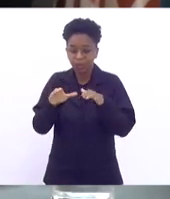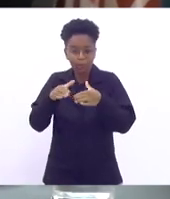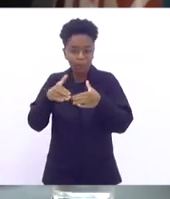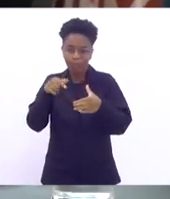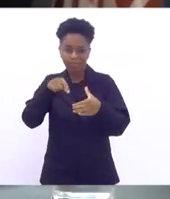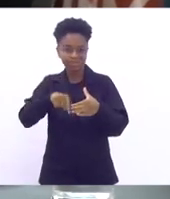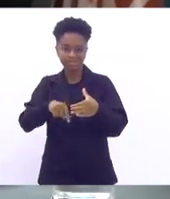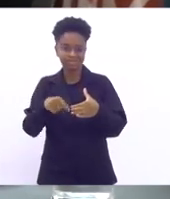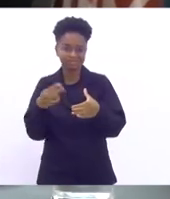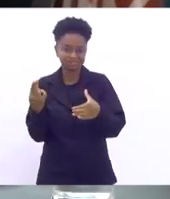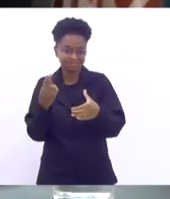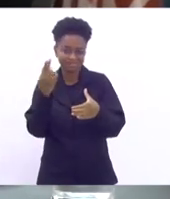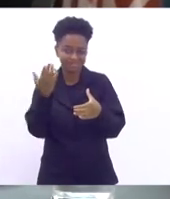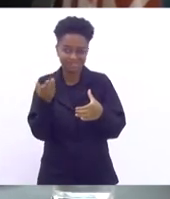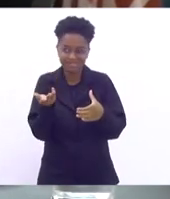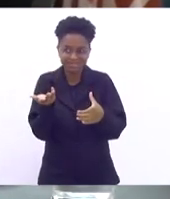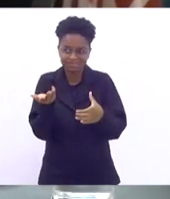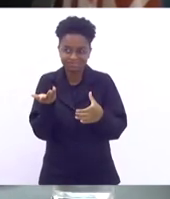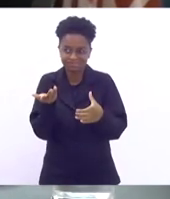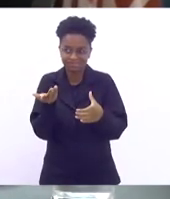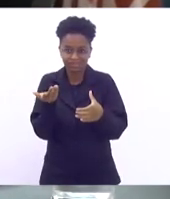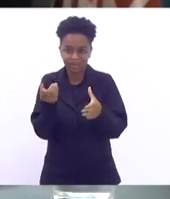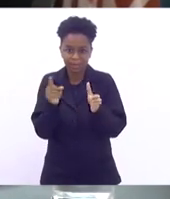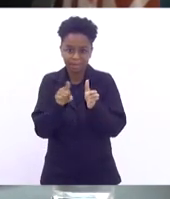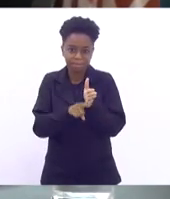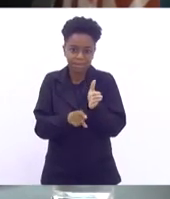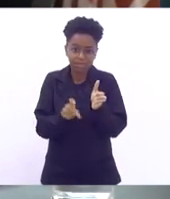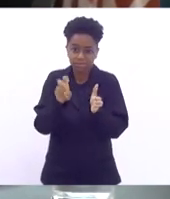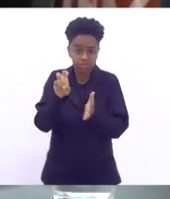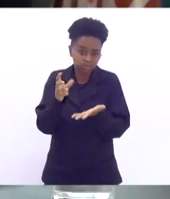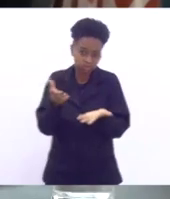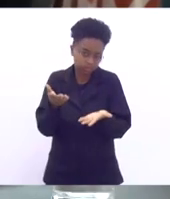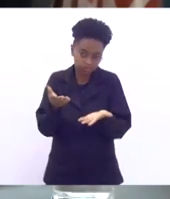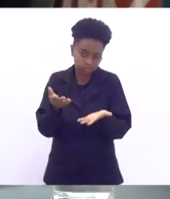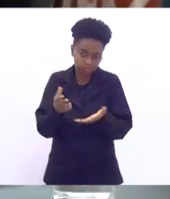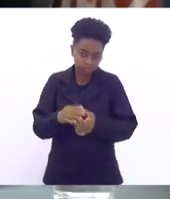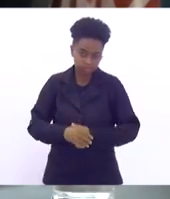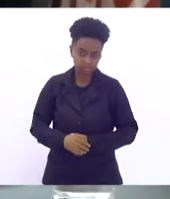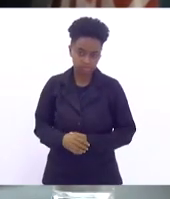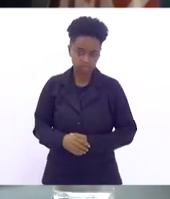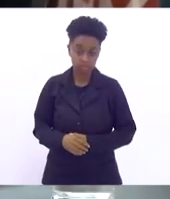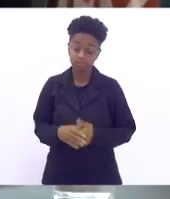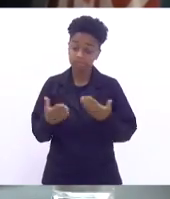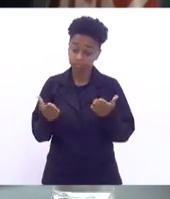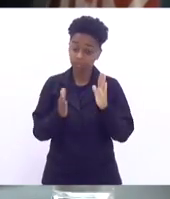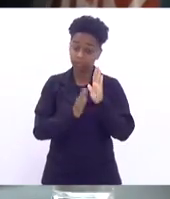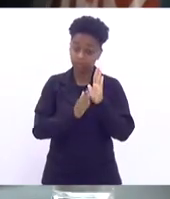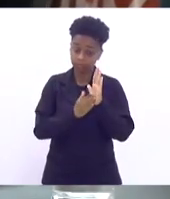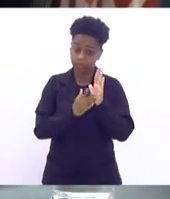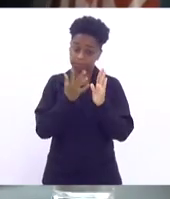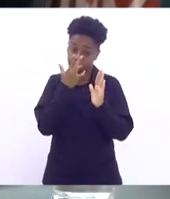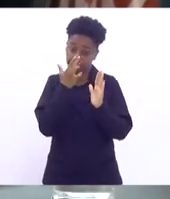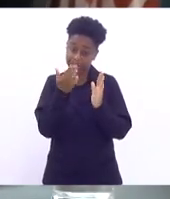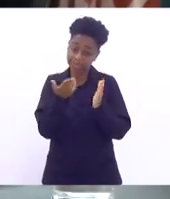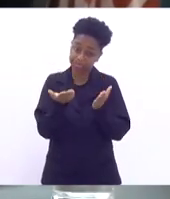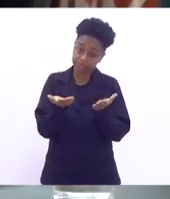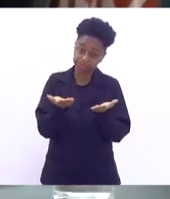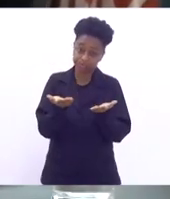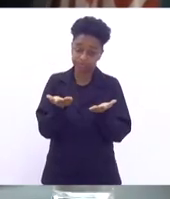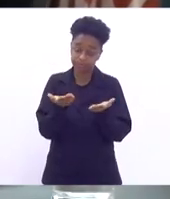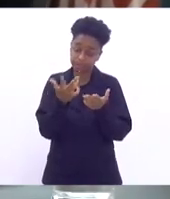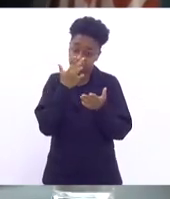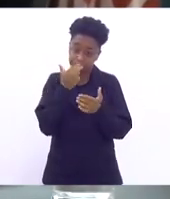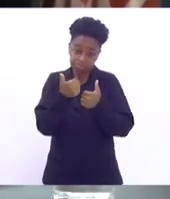que seja menos de menos de cinco então a proposta me parece